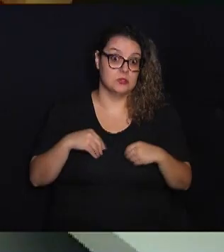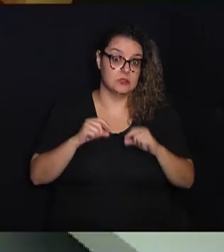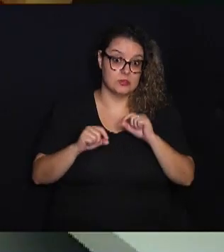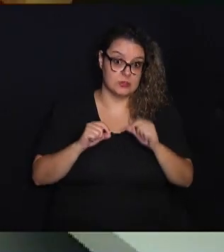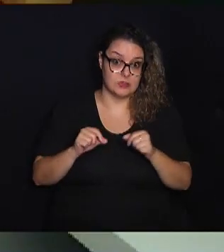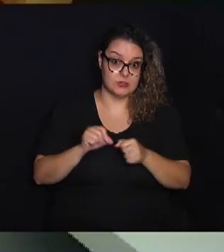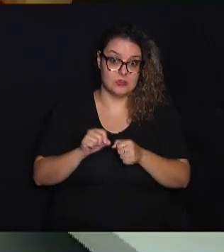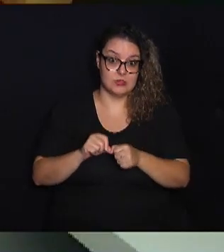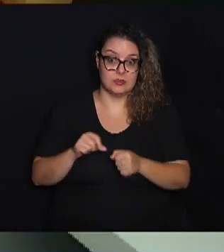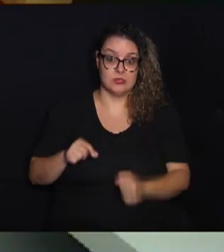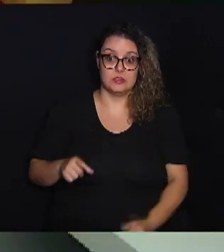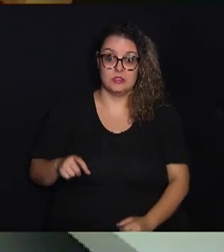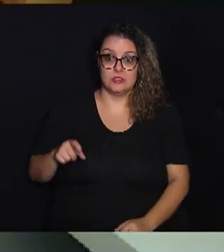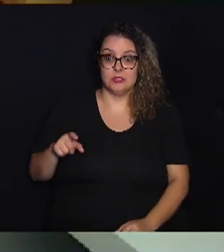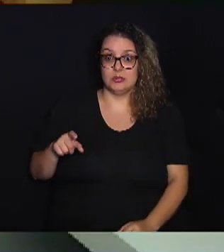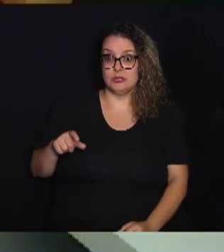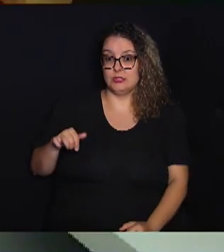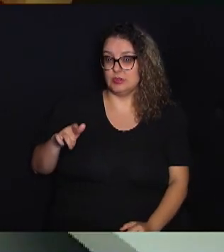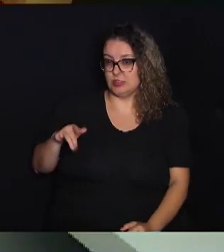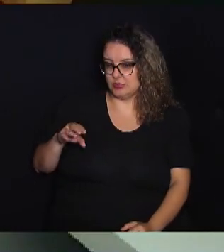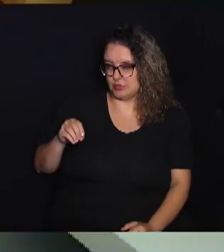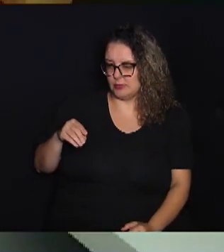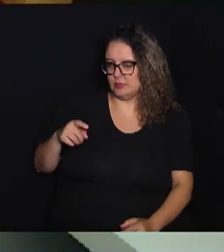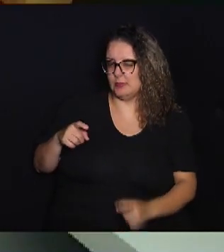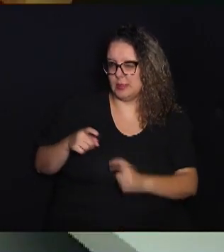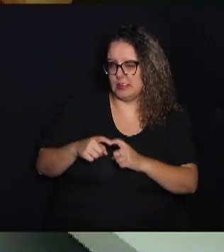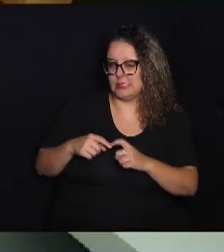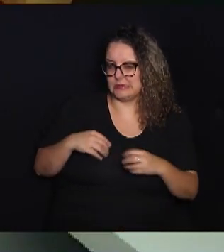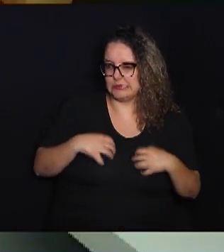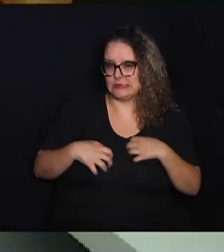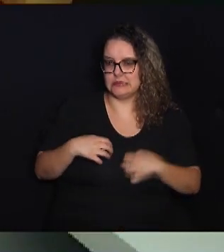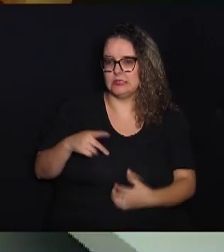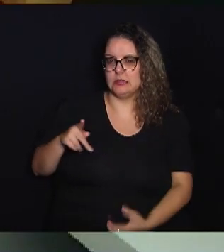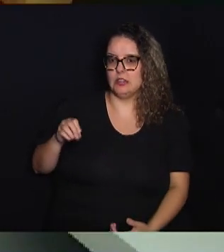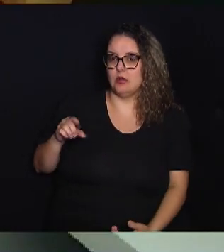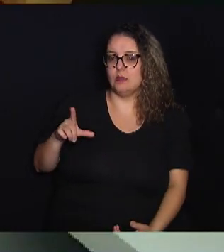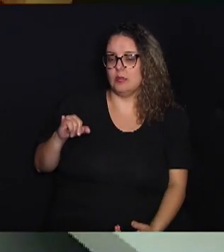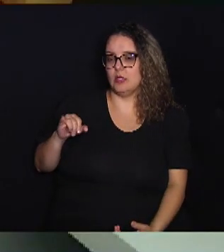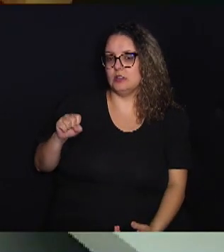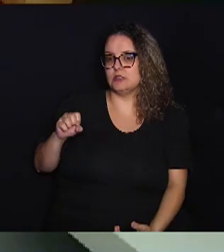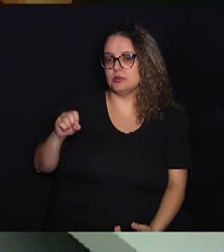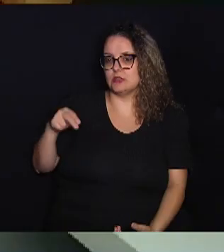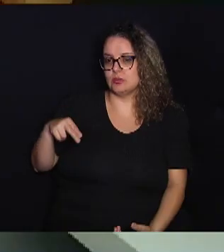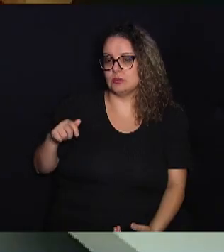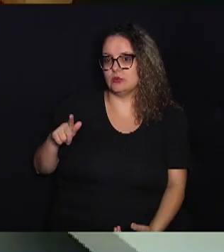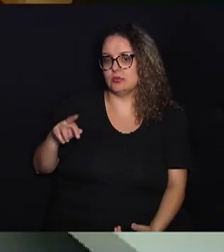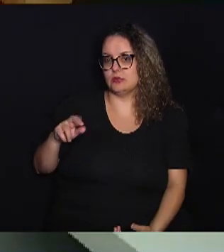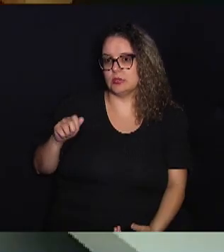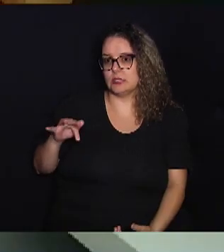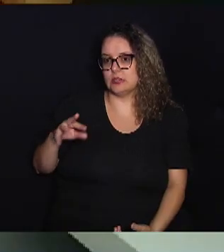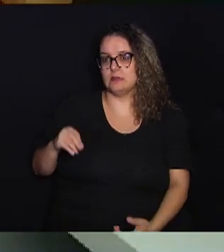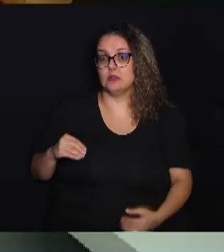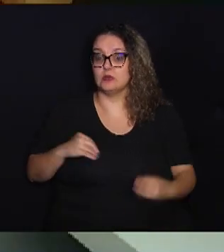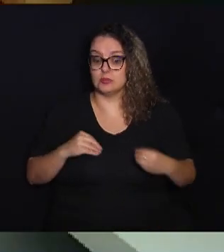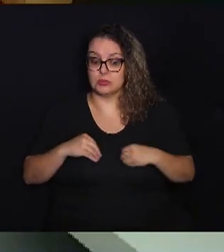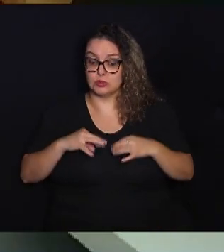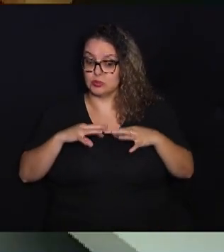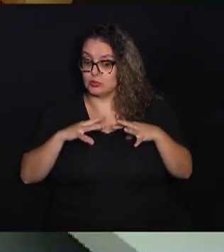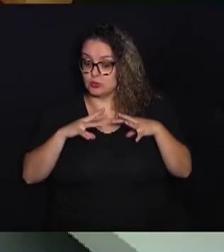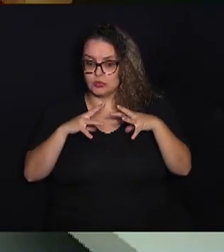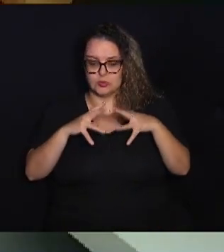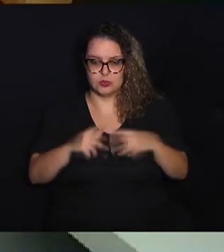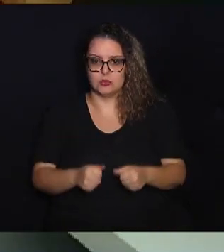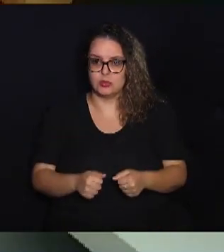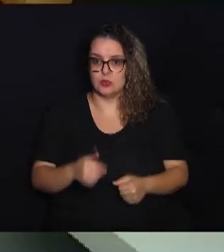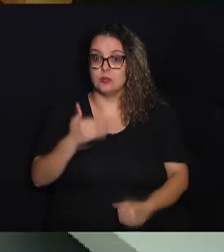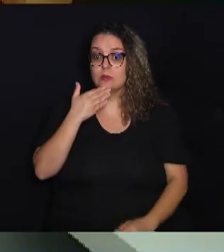xinga o médico que pede, porque é um exame um pouquinho incômodo que a gente chama de polissonografia, né? Que é um exame muito completo. O